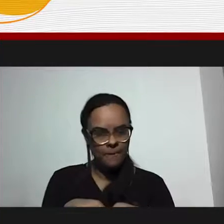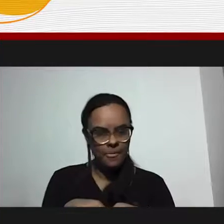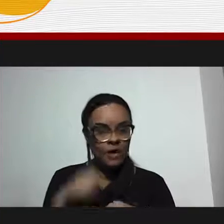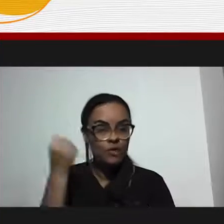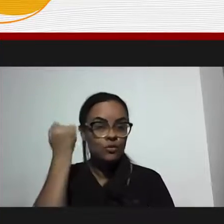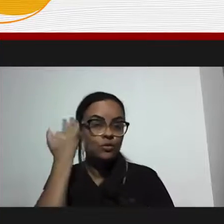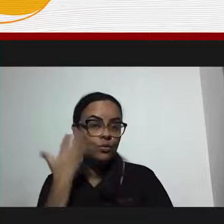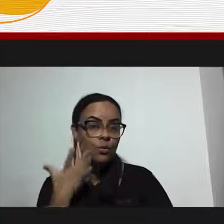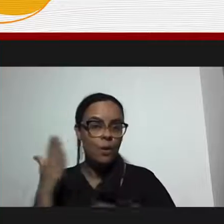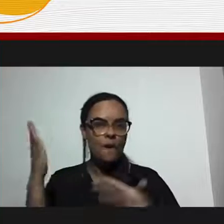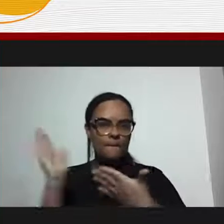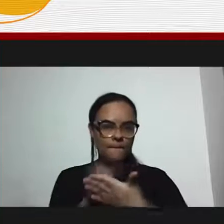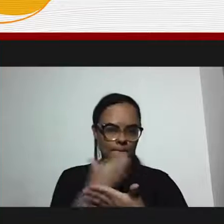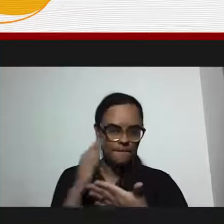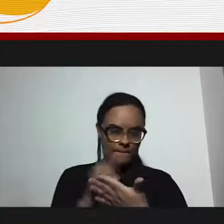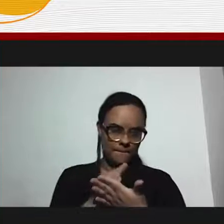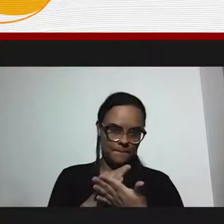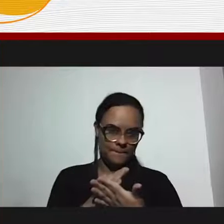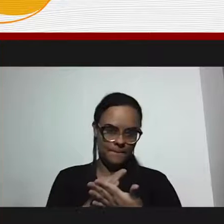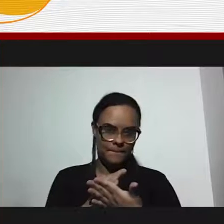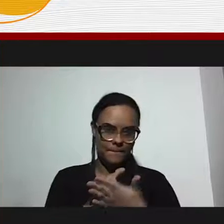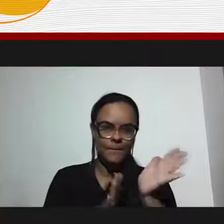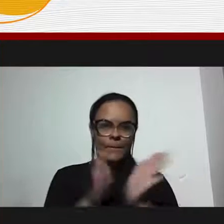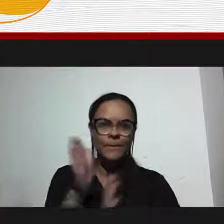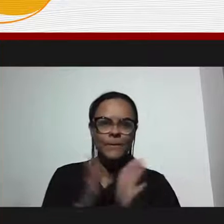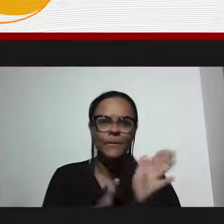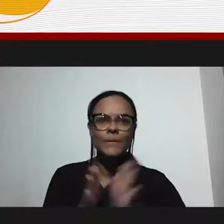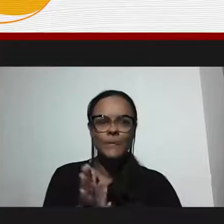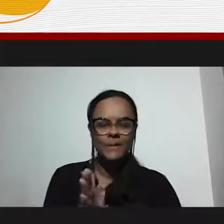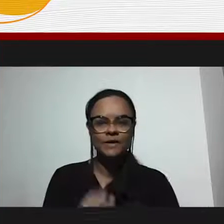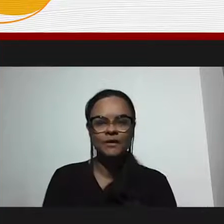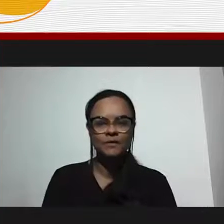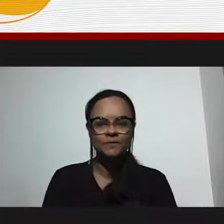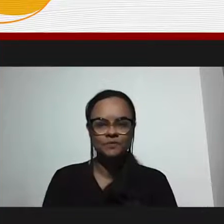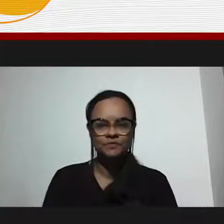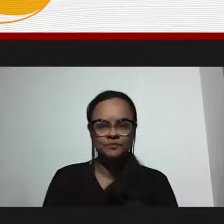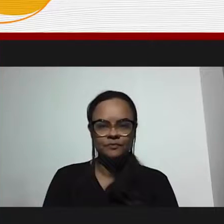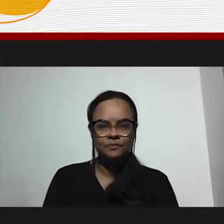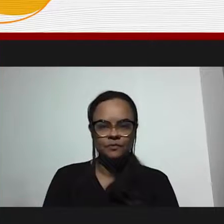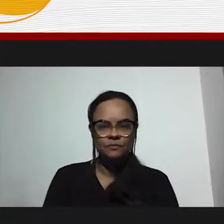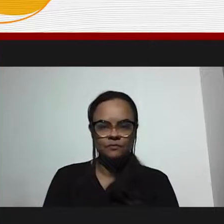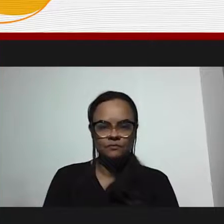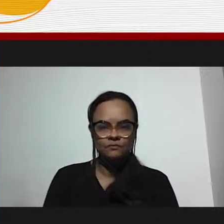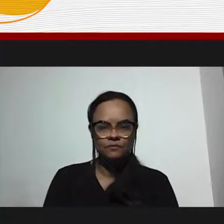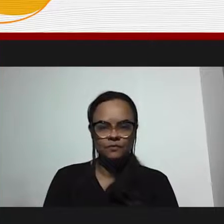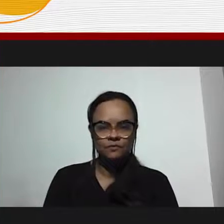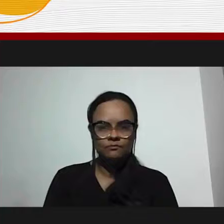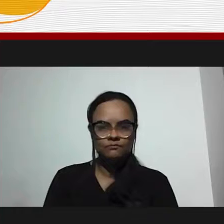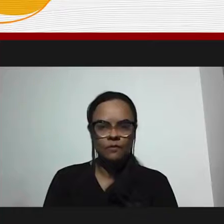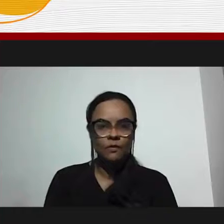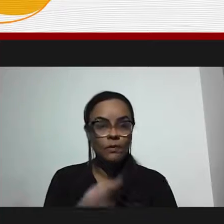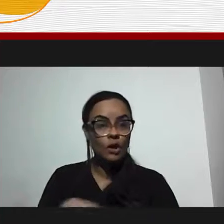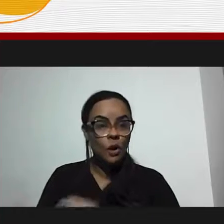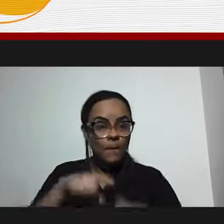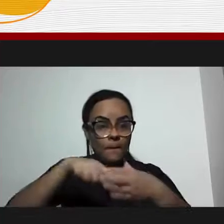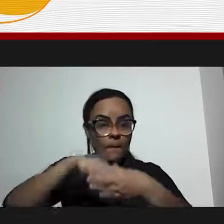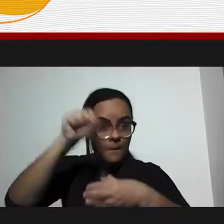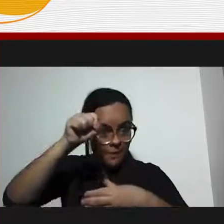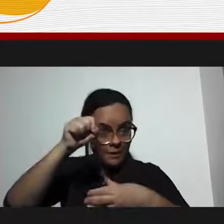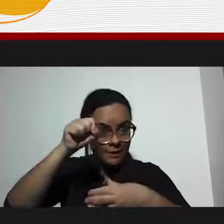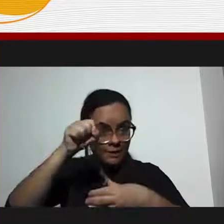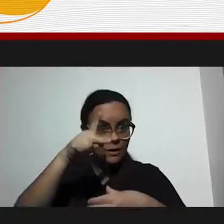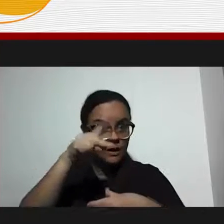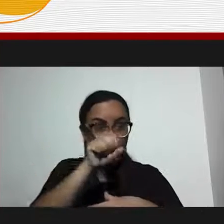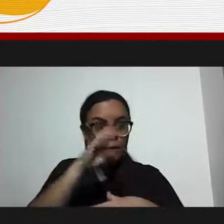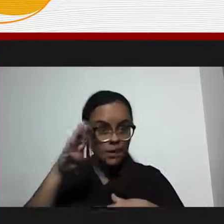audiobook do guia de acessibilidade do PSB Inclusão. Nós sorteamos, o PSB Inclusão ficou